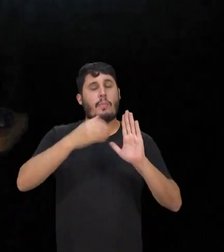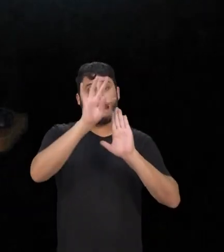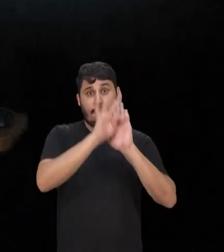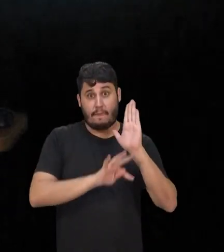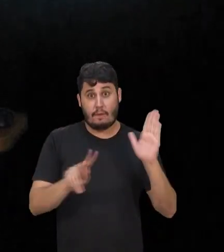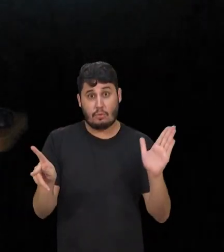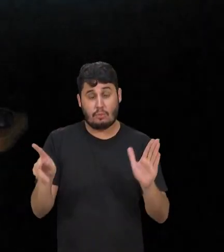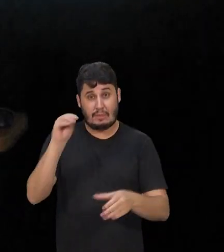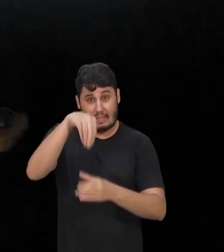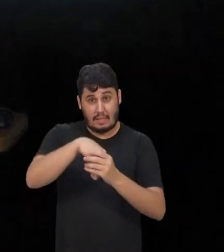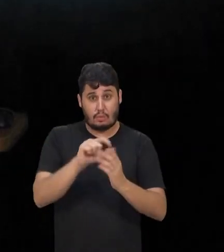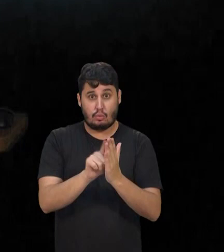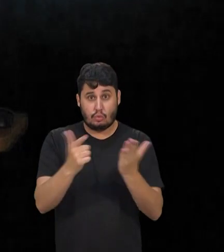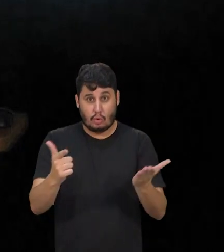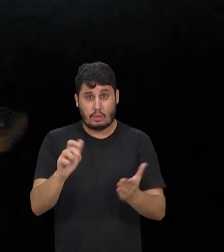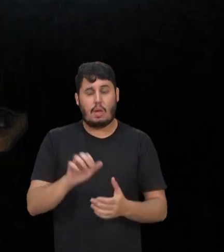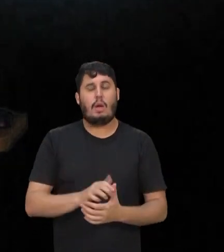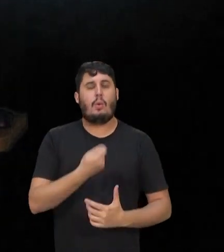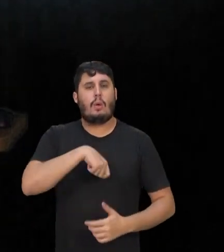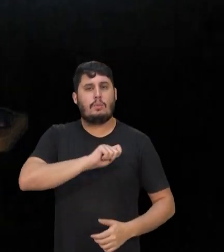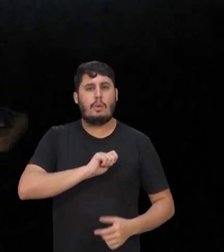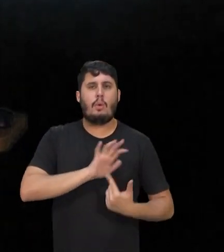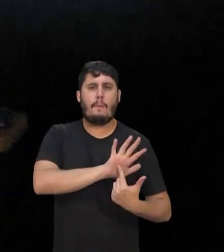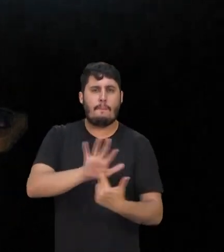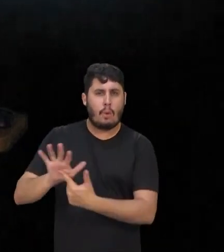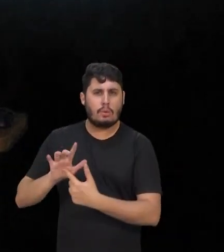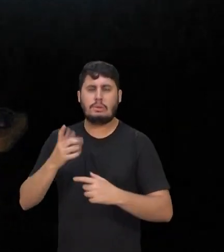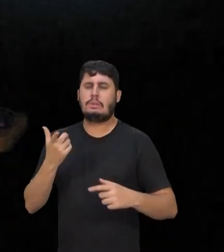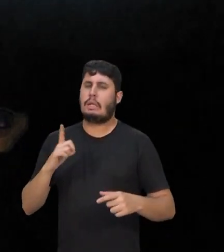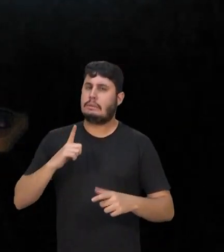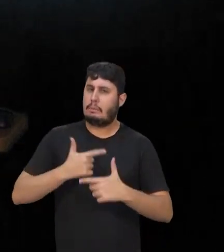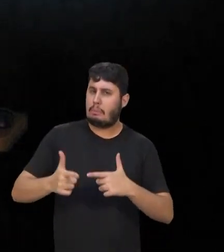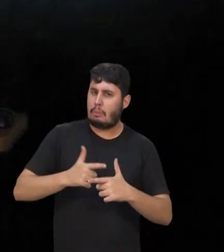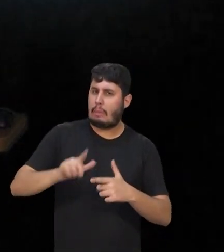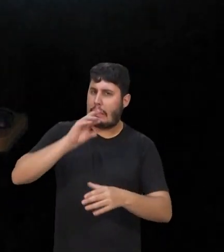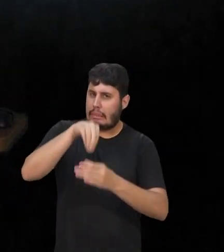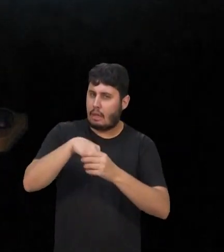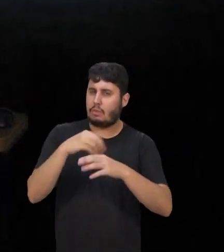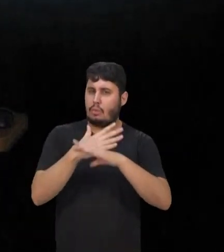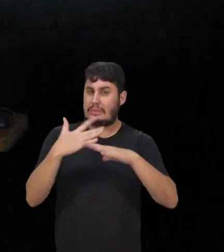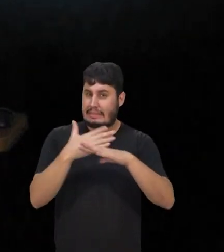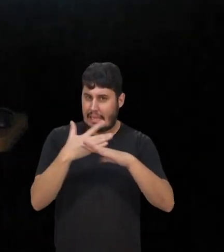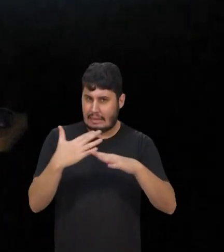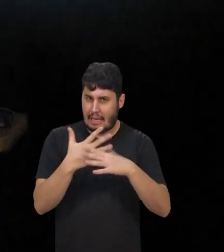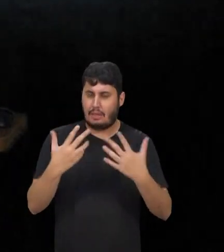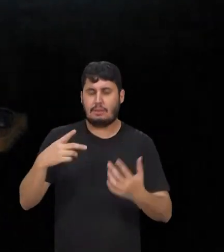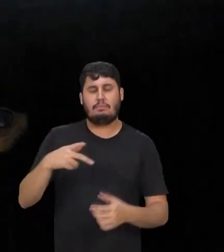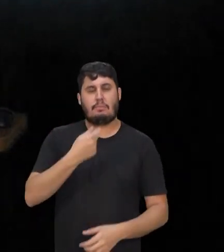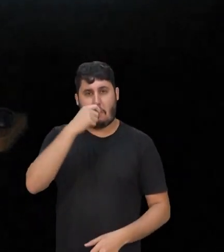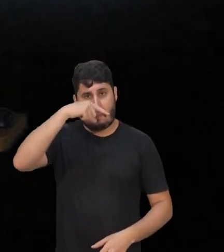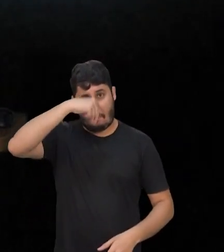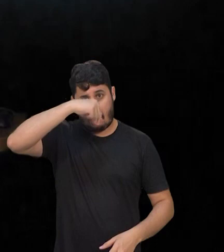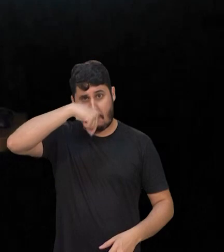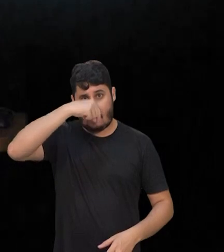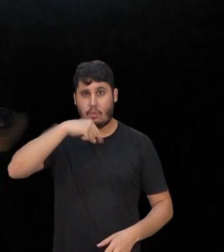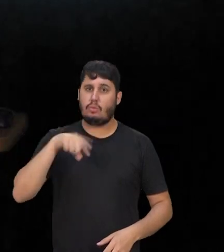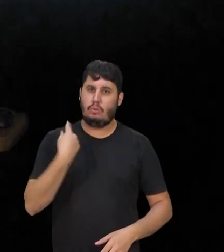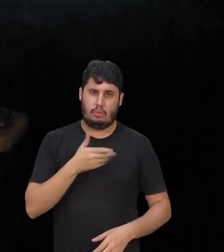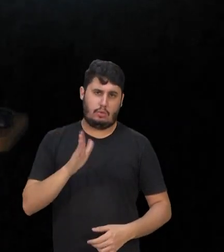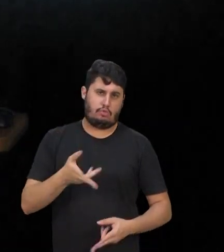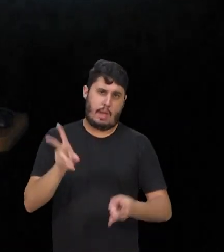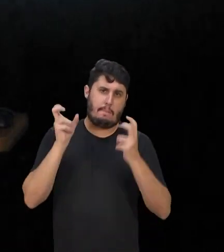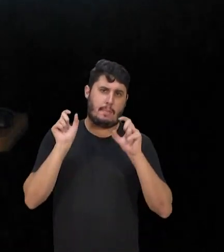mostra a preocupação diante de um problema no Peru, que pode ser resumido pelo vocábulo desmachupizar, que a gente já viu o que significa.